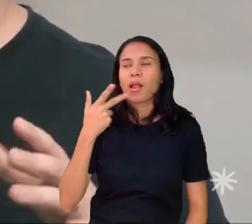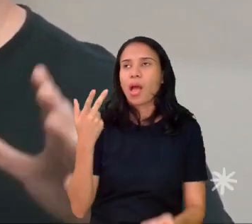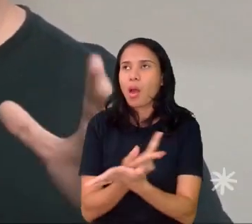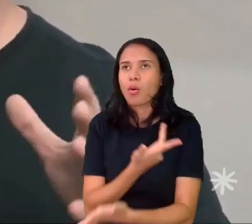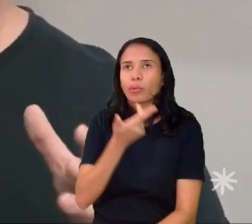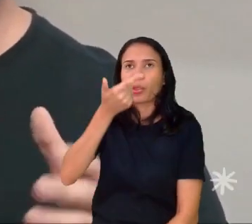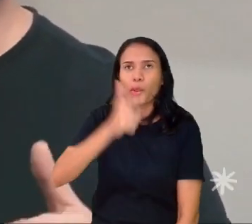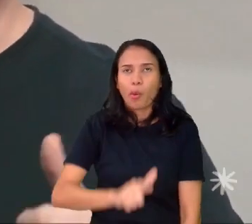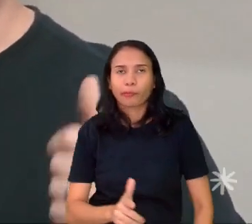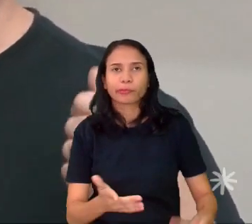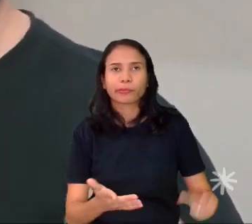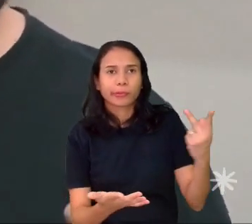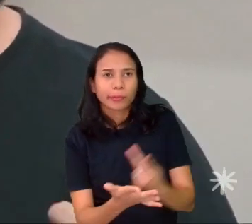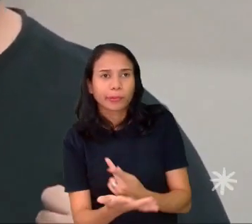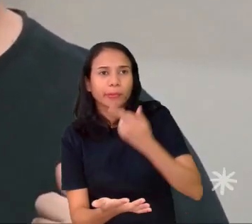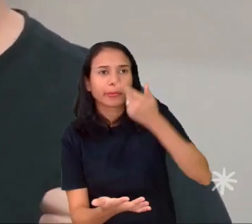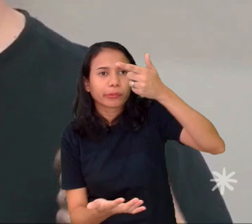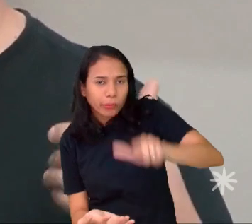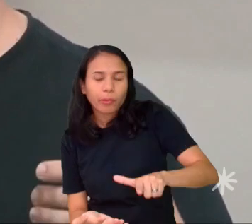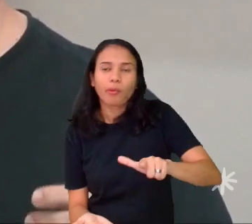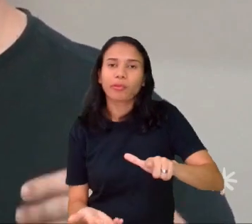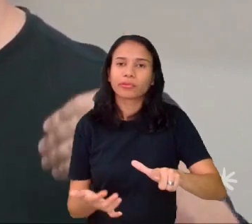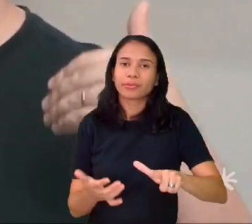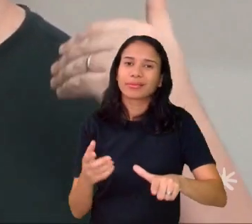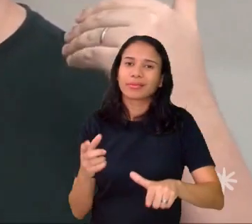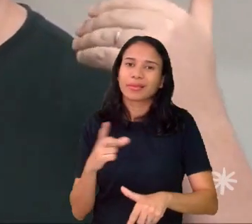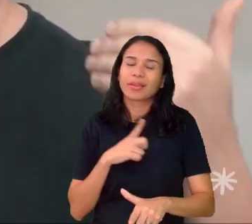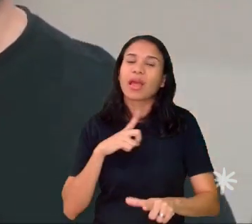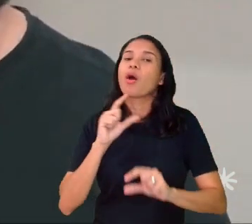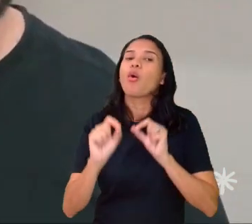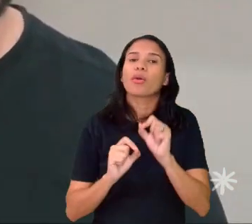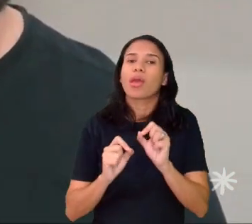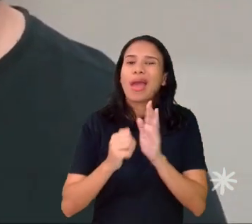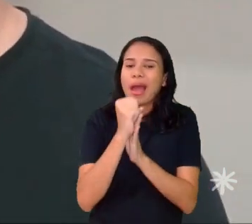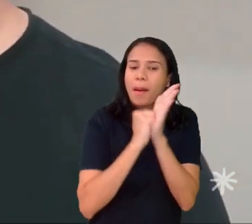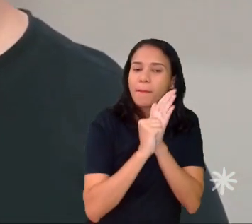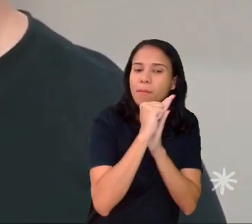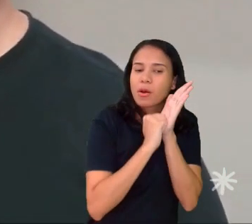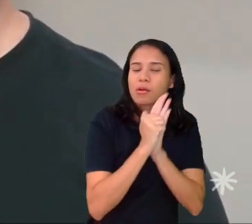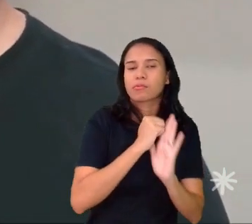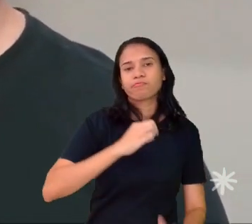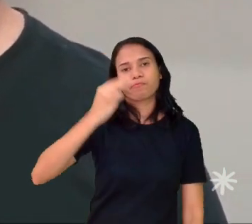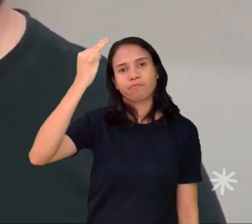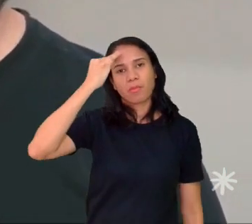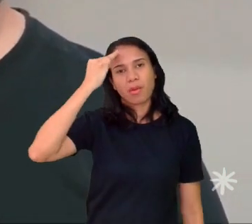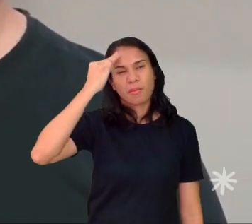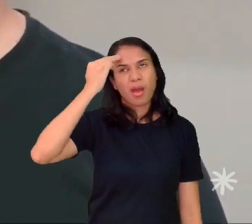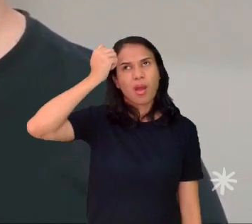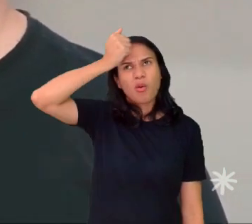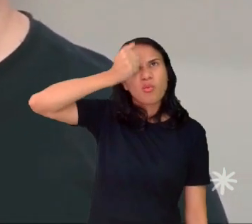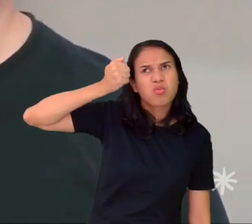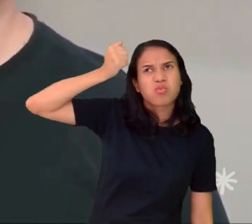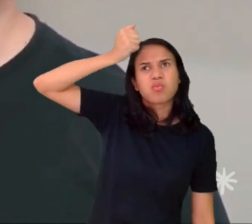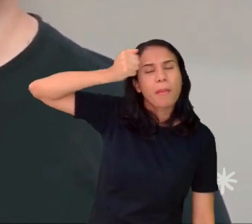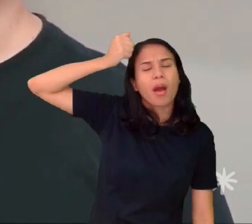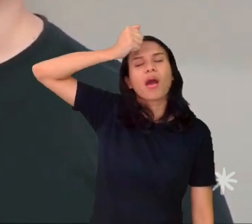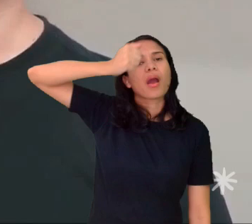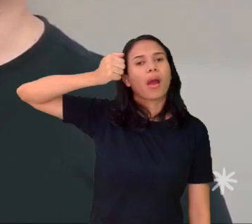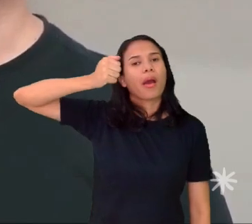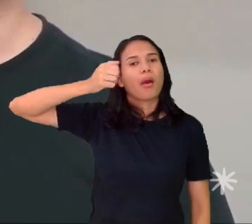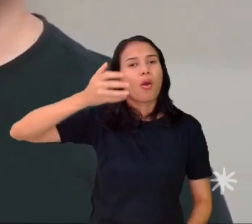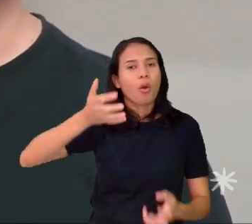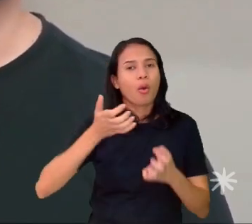ou pelo menos não quer pagar pelo erro cometido, tenta apagar essas memórias. E quando não podem apagar, tentam pelo